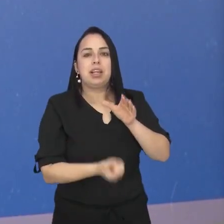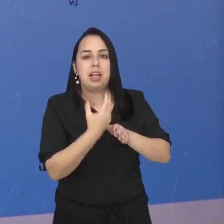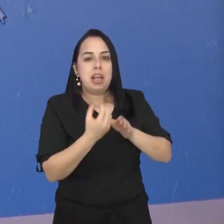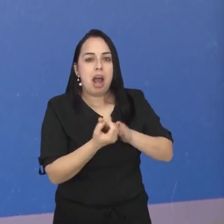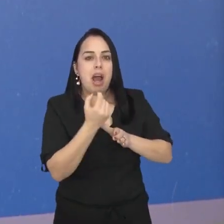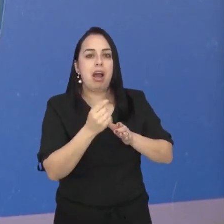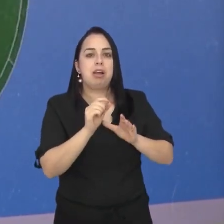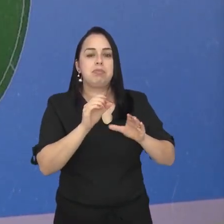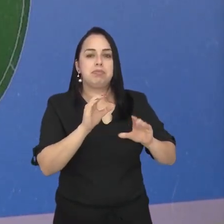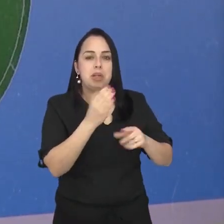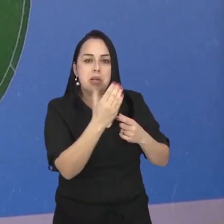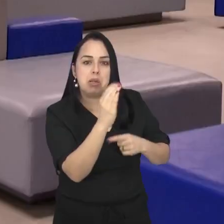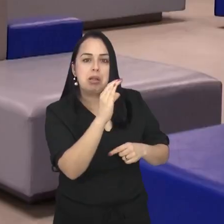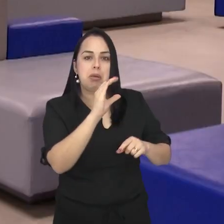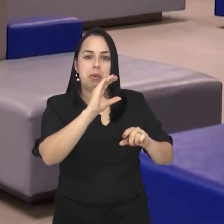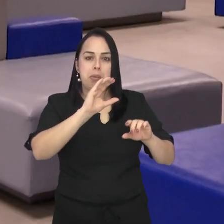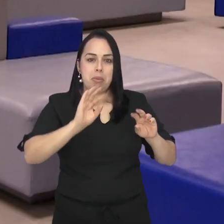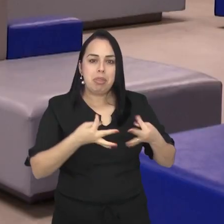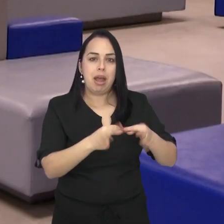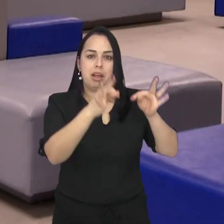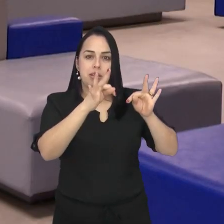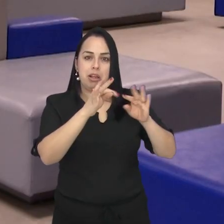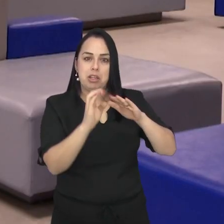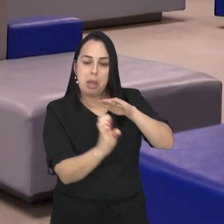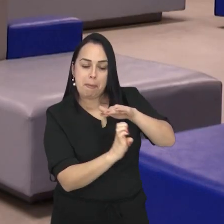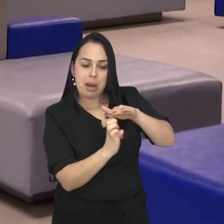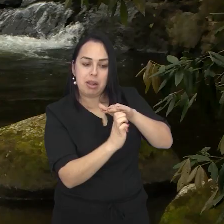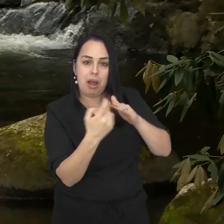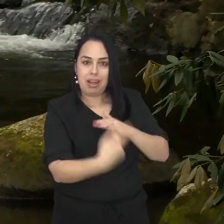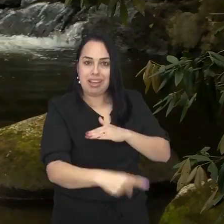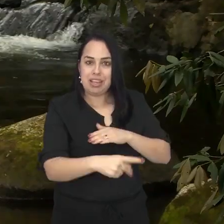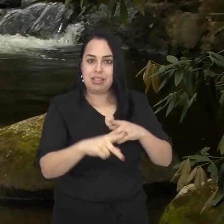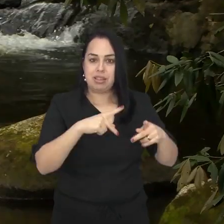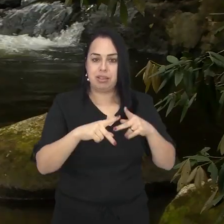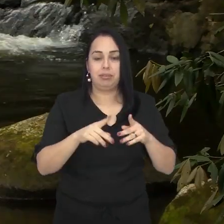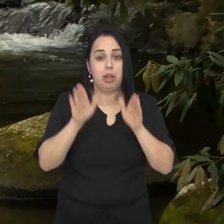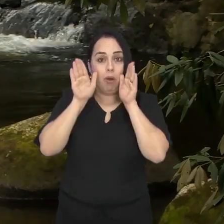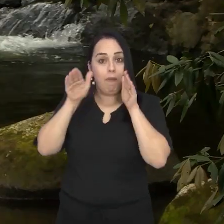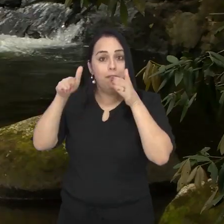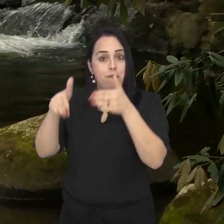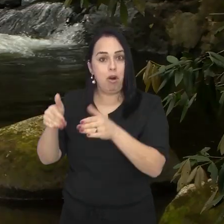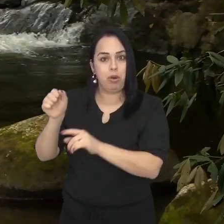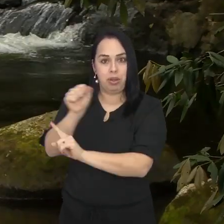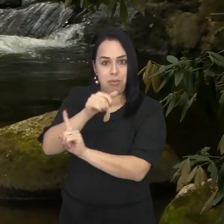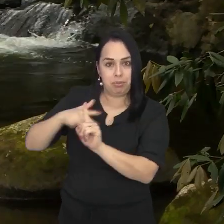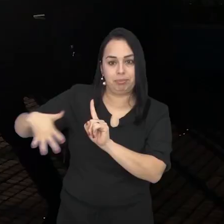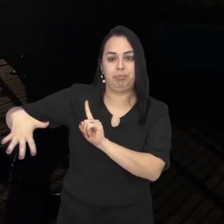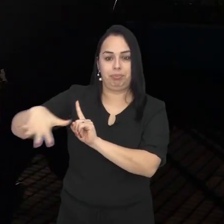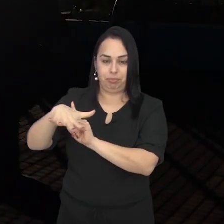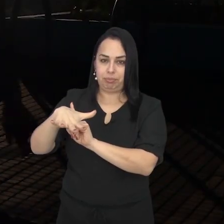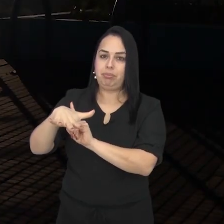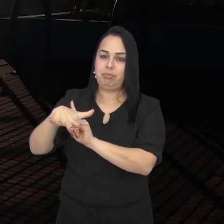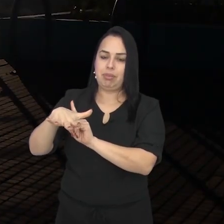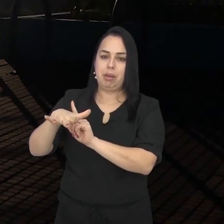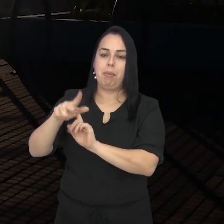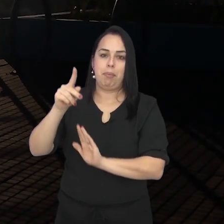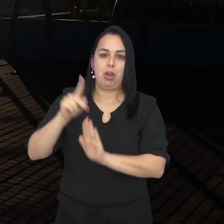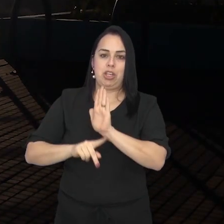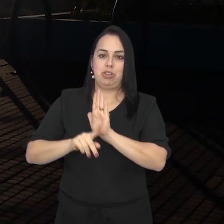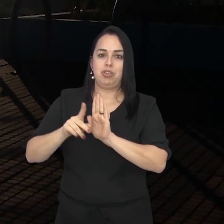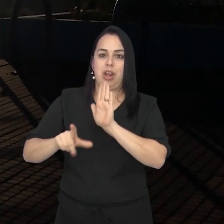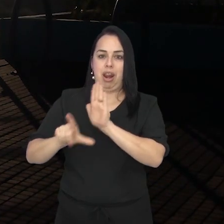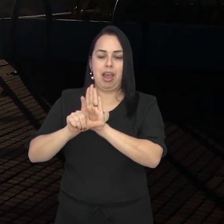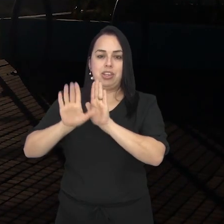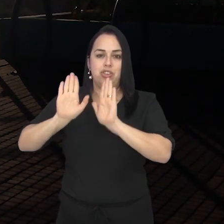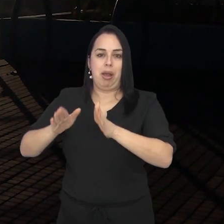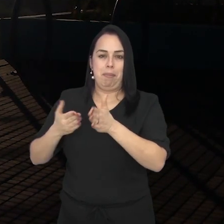inovação científica, tecnológica e empreendedora na cidade. Com foco na preservação do meio ambiente, um dos projetos aprovados